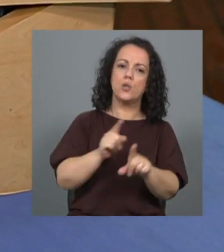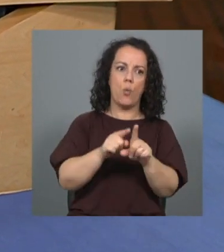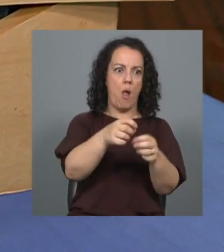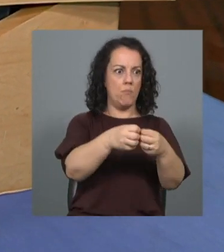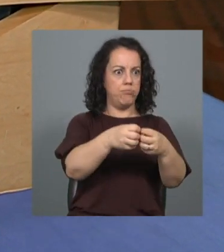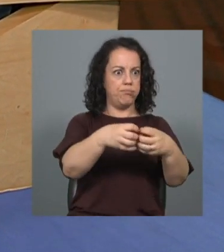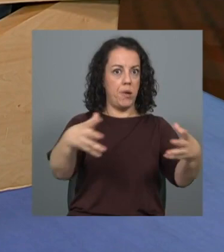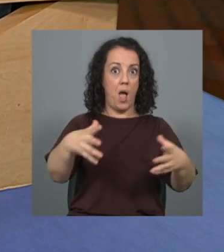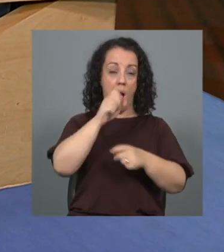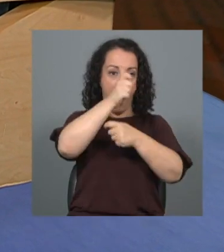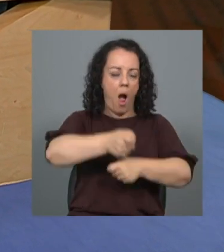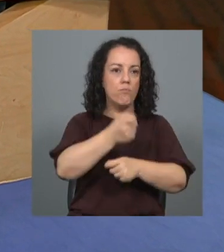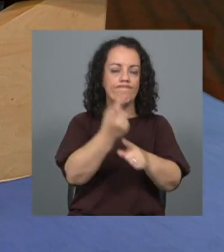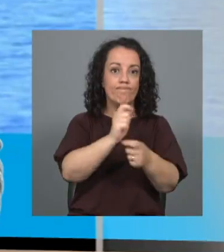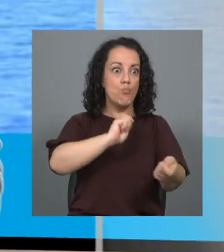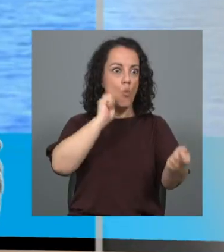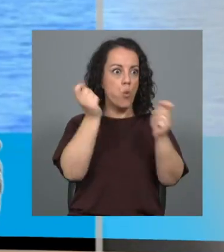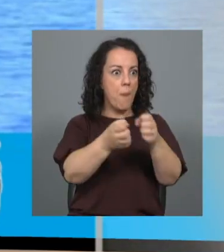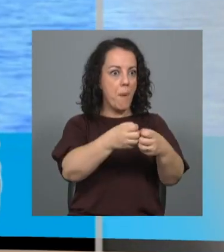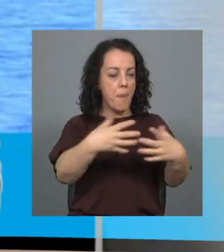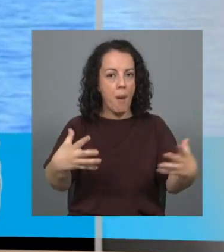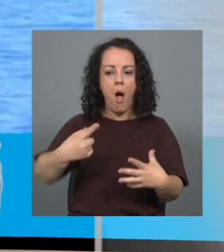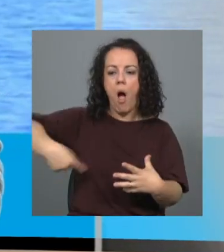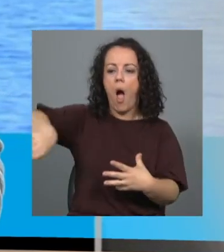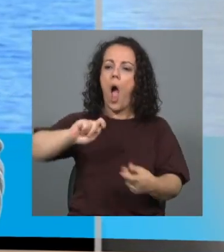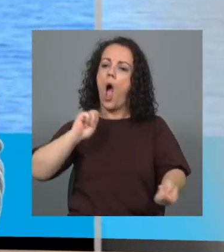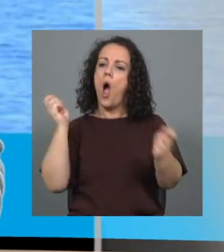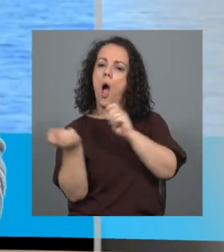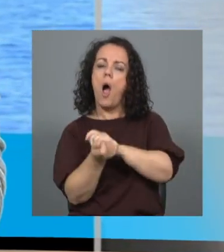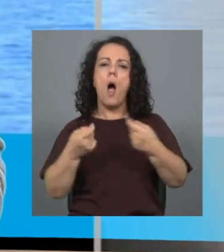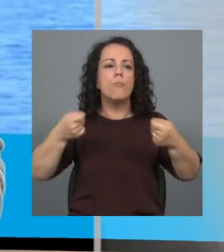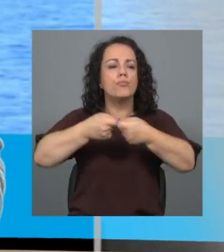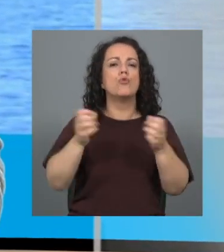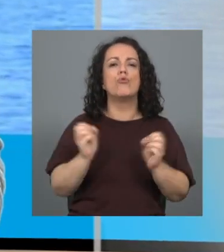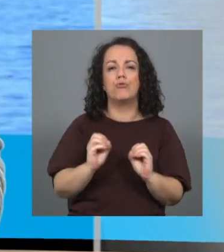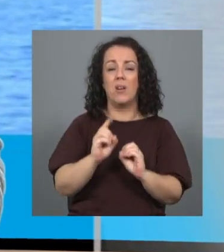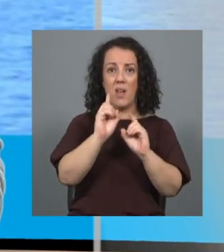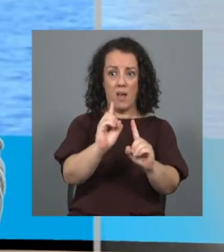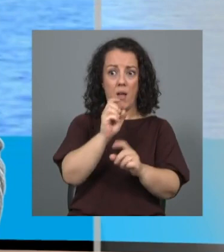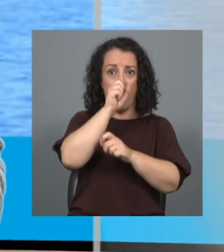essa mudança. E esta questão da pressão do trabalho agrícola, de facto, não é exclusiva